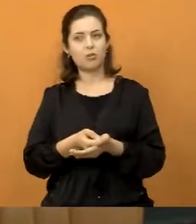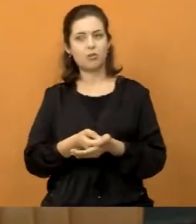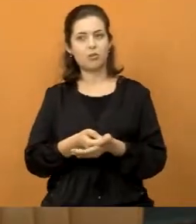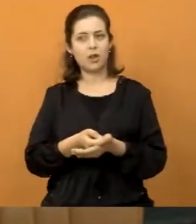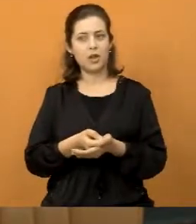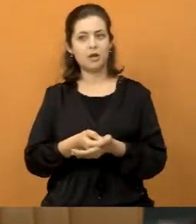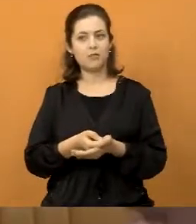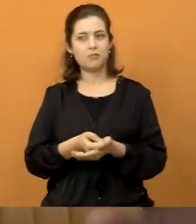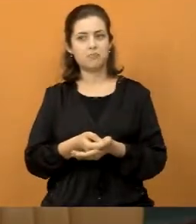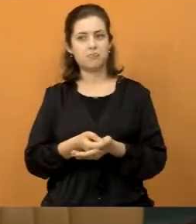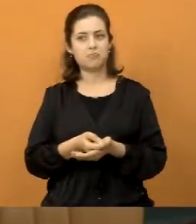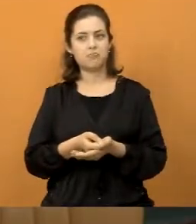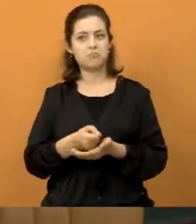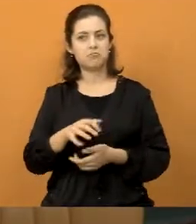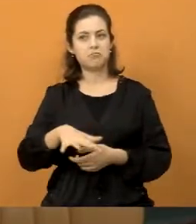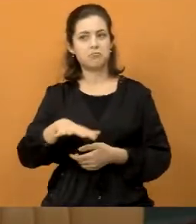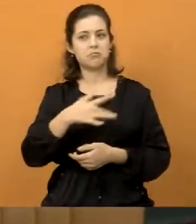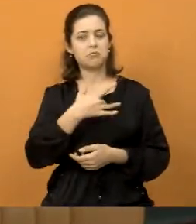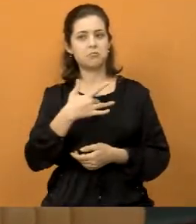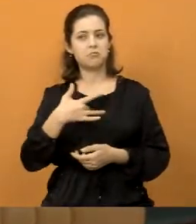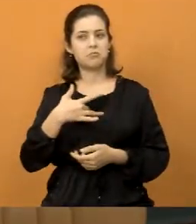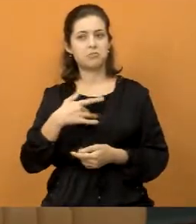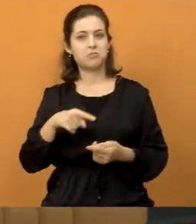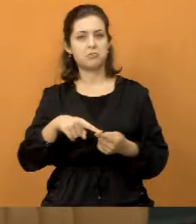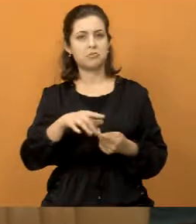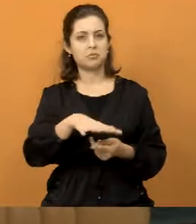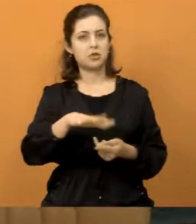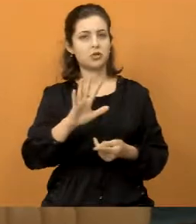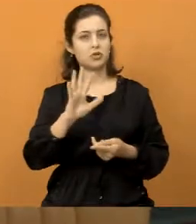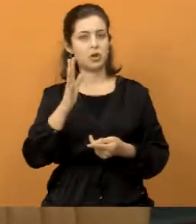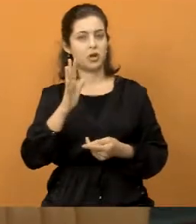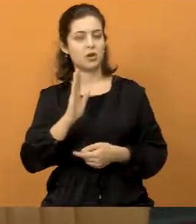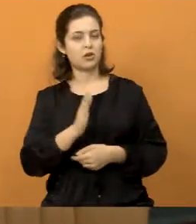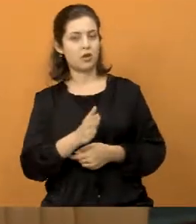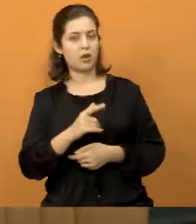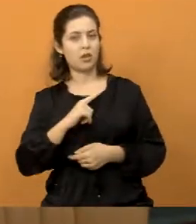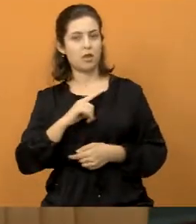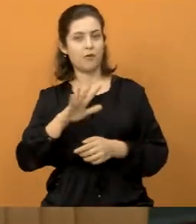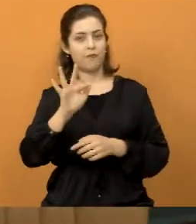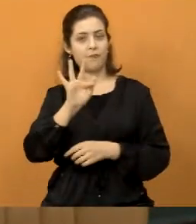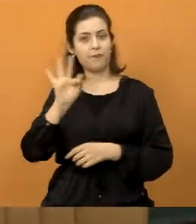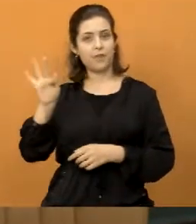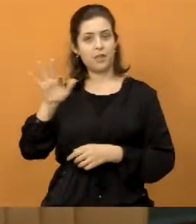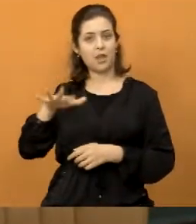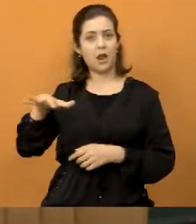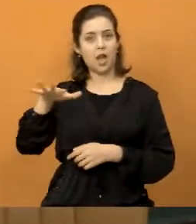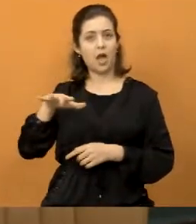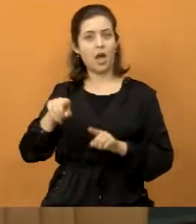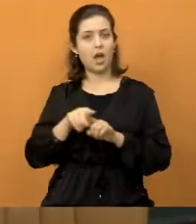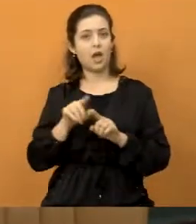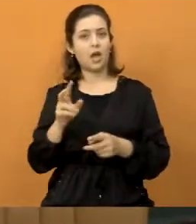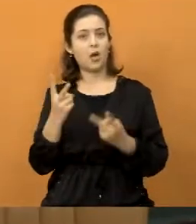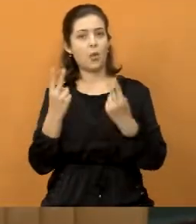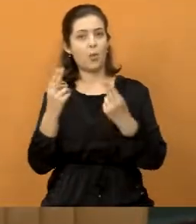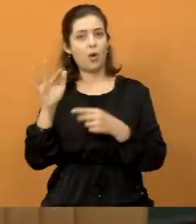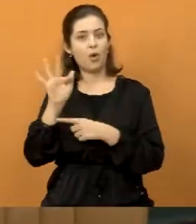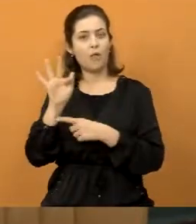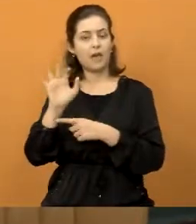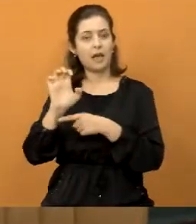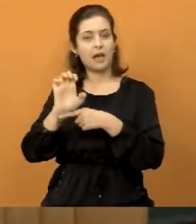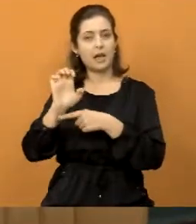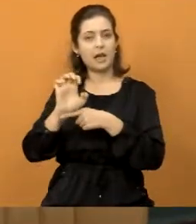aplicada na área da saúde isso já acontece no plano federal e também estadual esse percentual